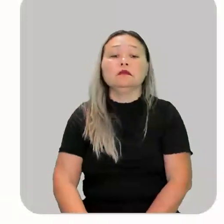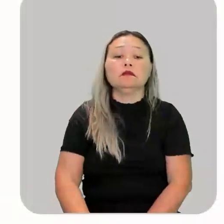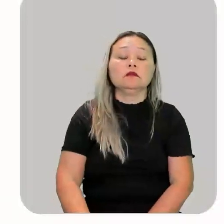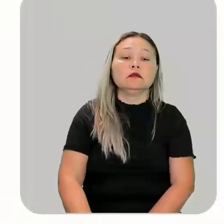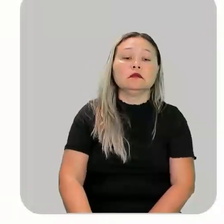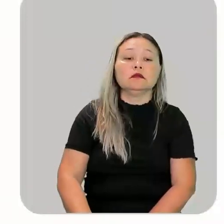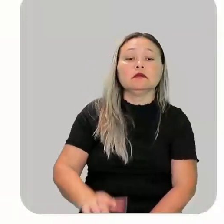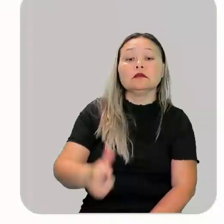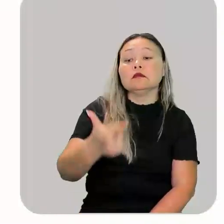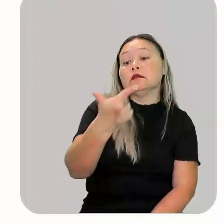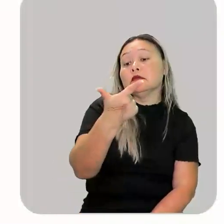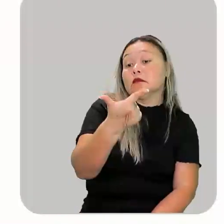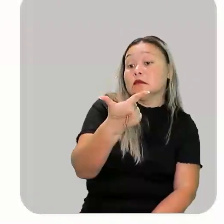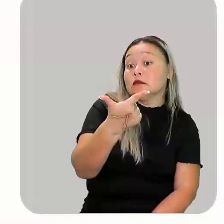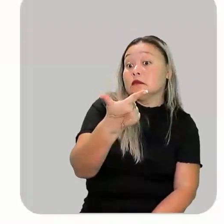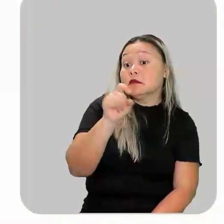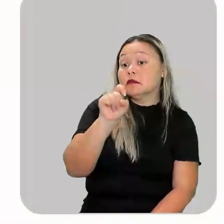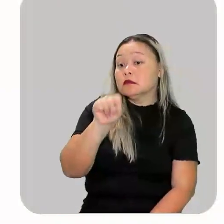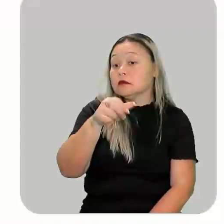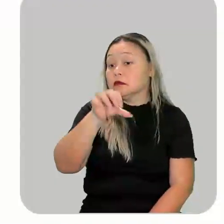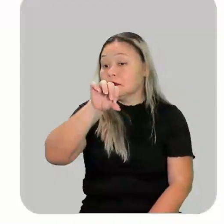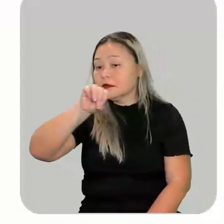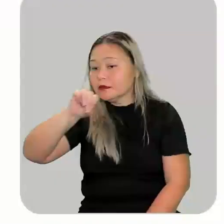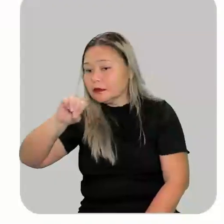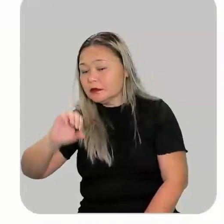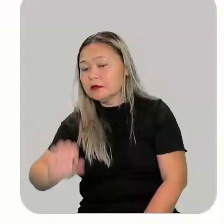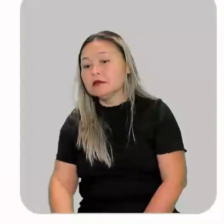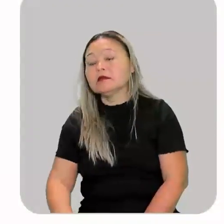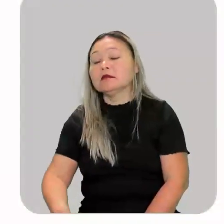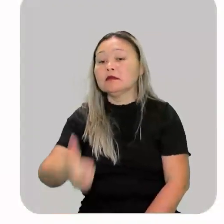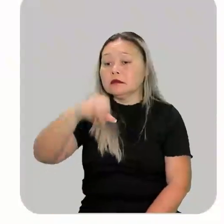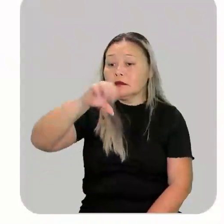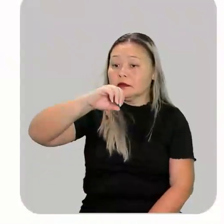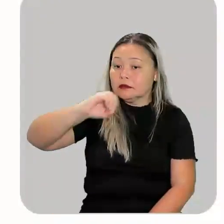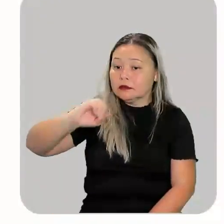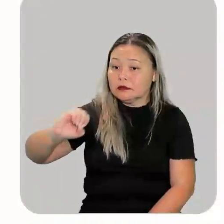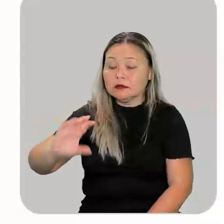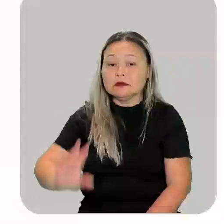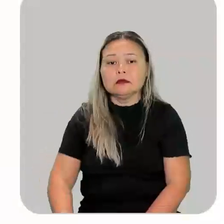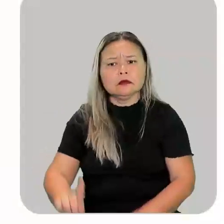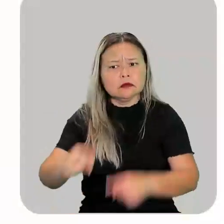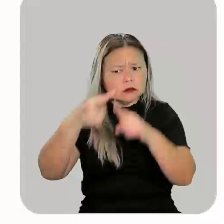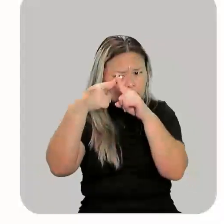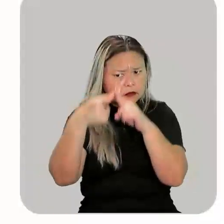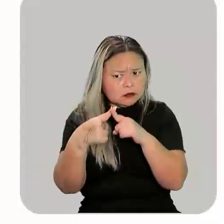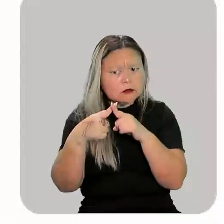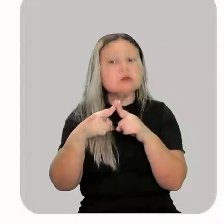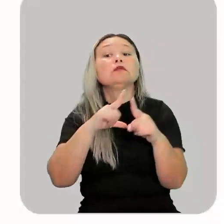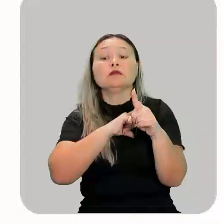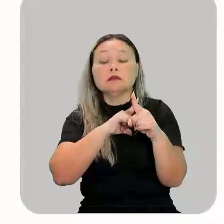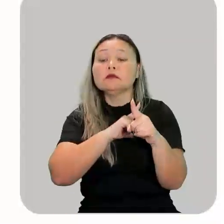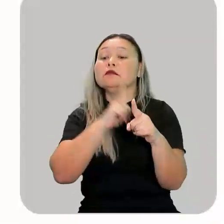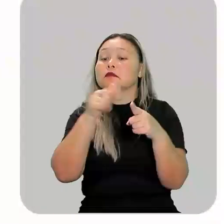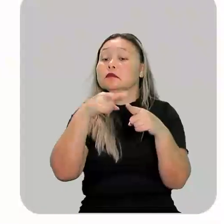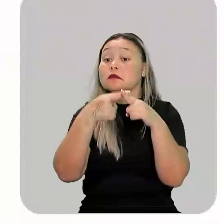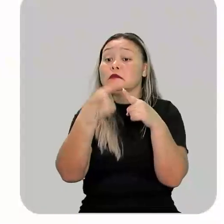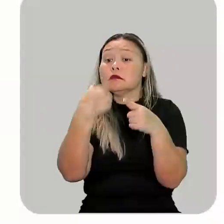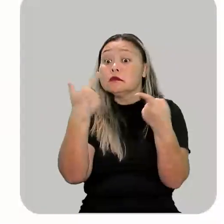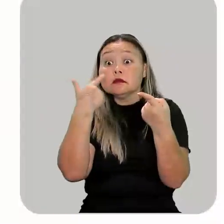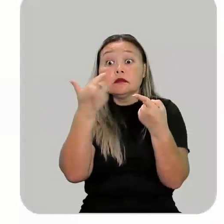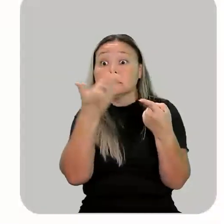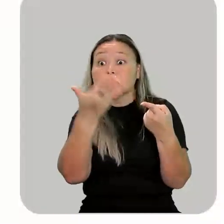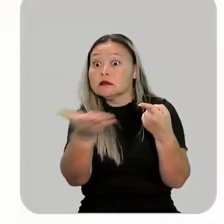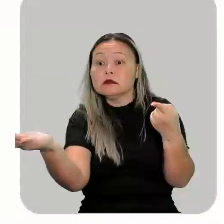2.400. 29 vezes 100, facinho, 2.900. né? Ah, professor, mas tinha que multiplicar tudo isso aí, gente. A maioria você tira de cara